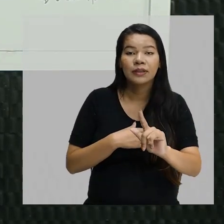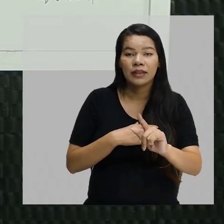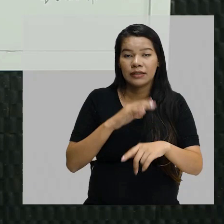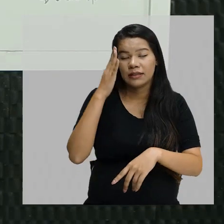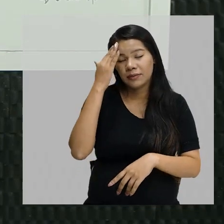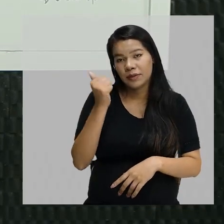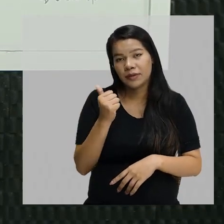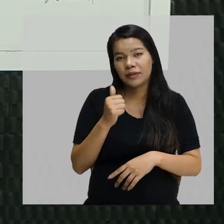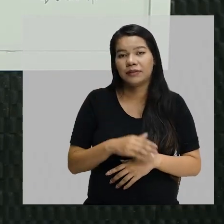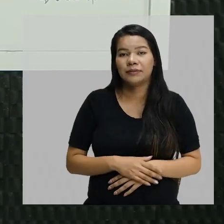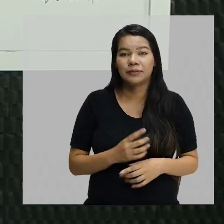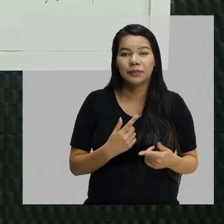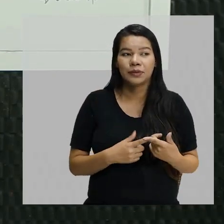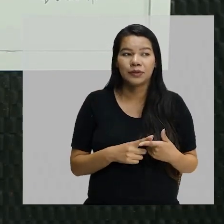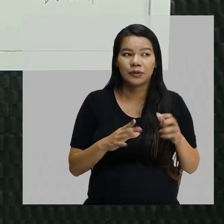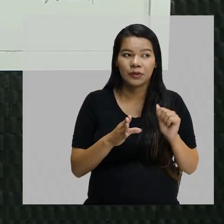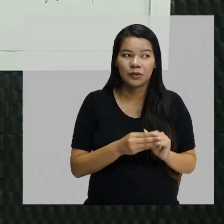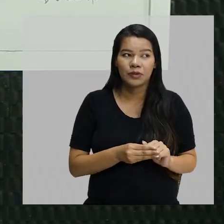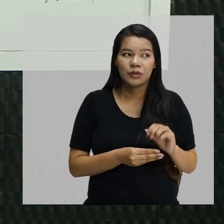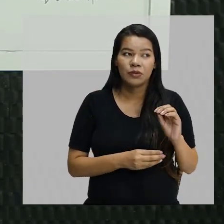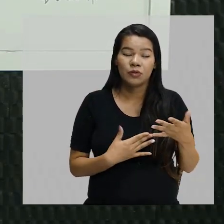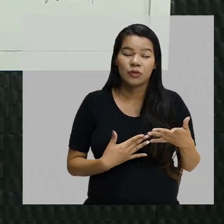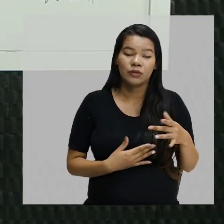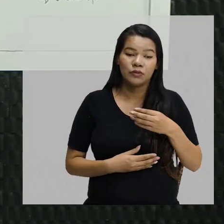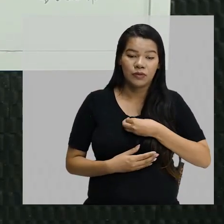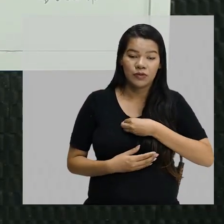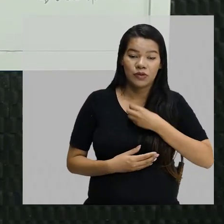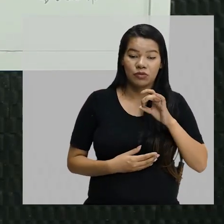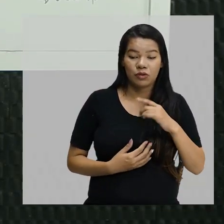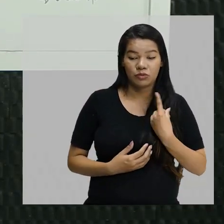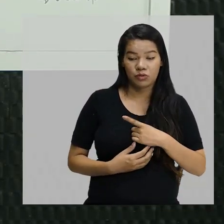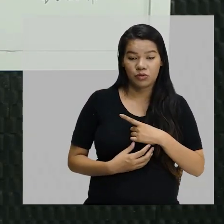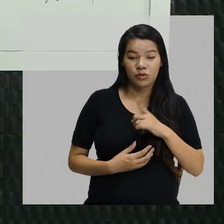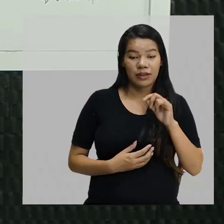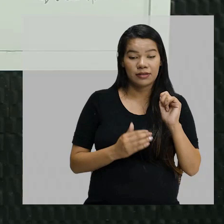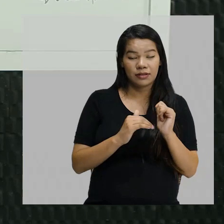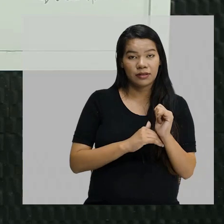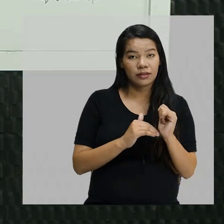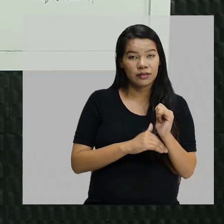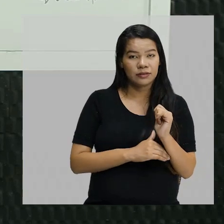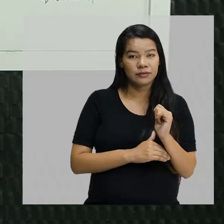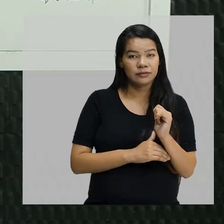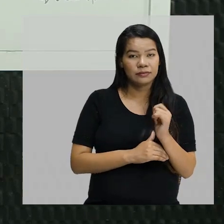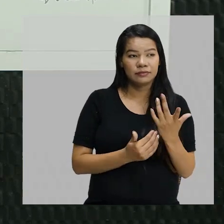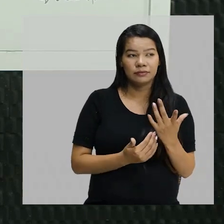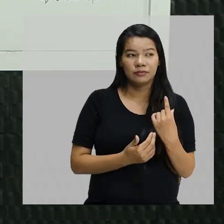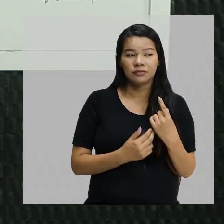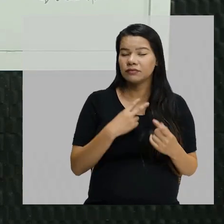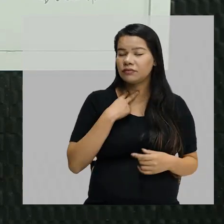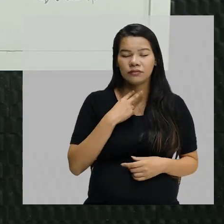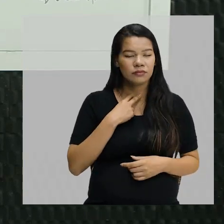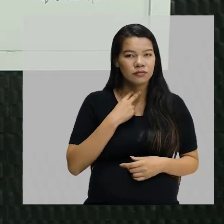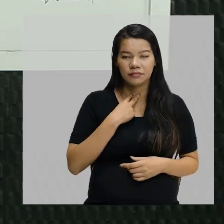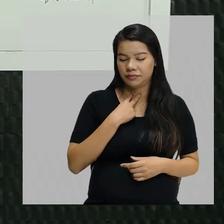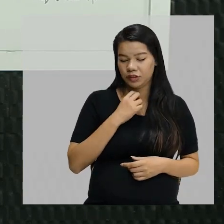veja só o conhecimento quando ele vive só para gente ele é segredo tá ele não pode sobreviver só para gente